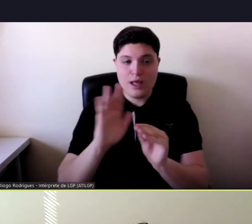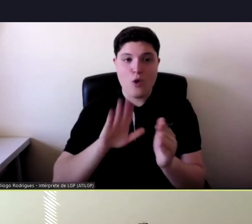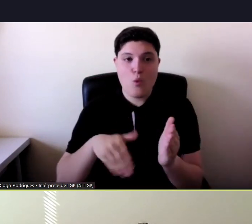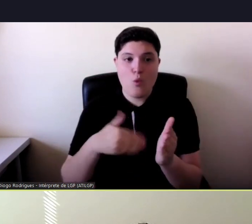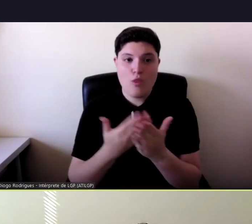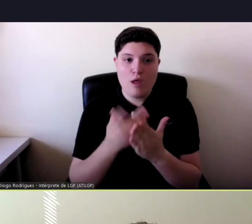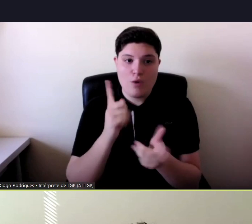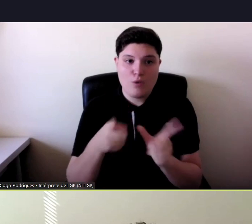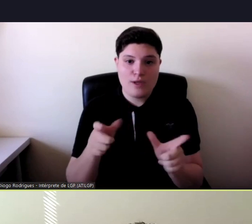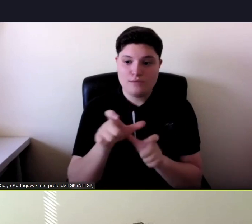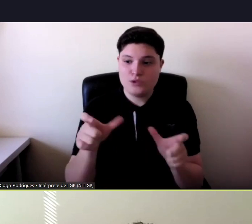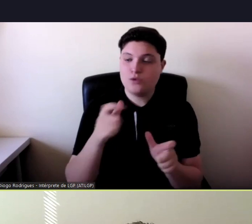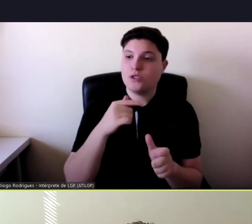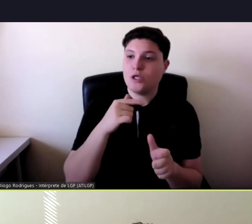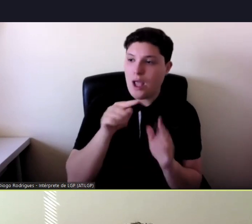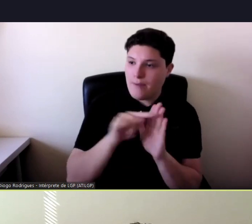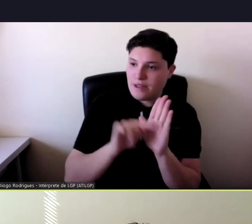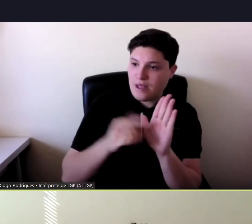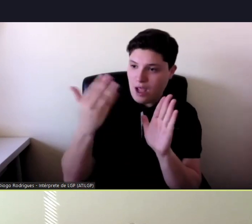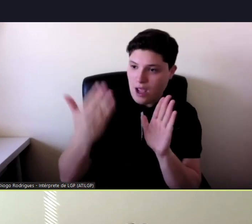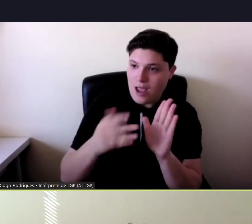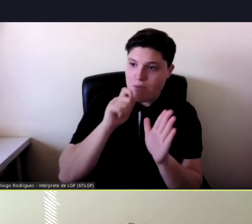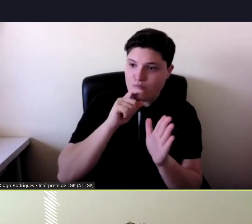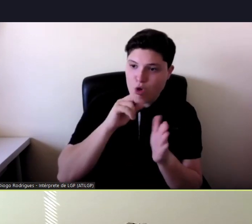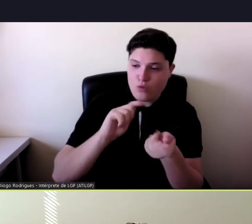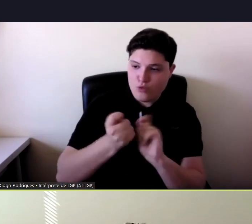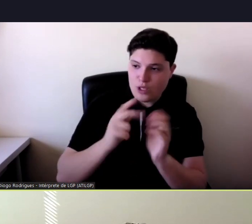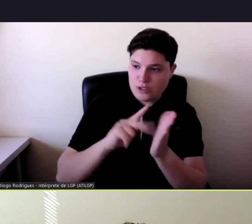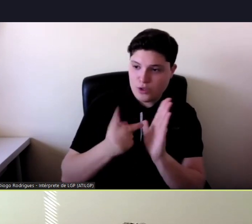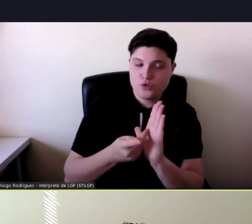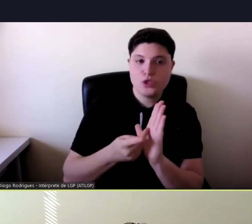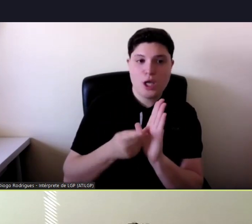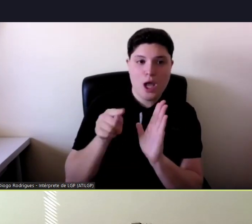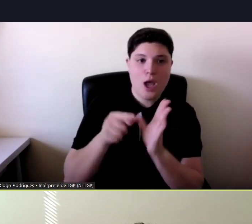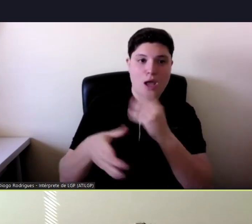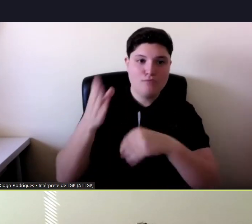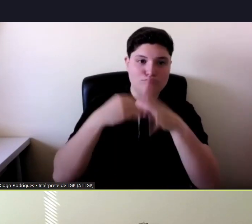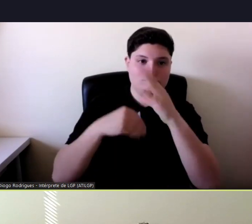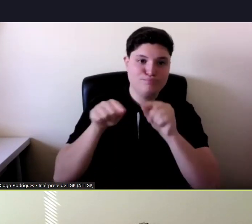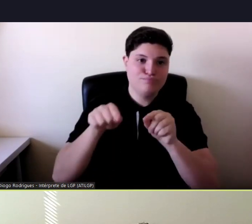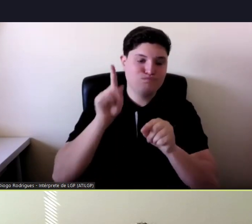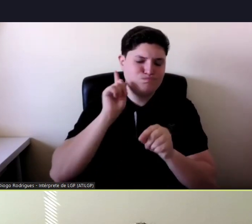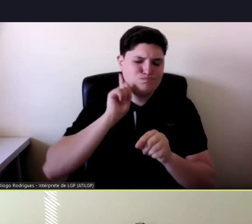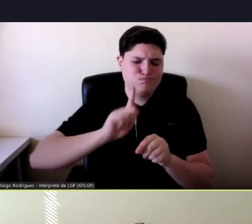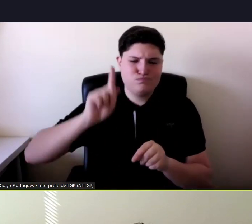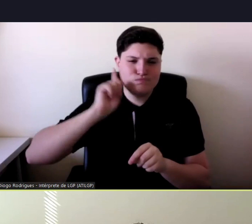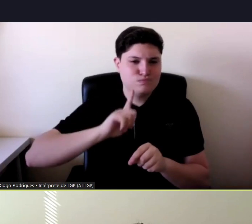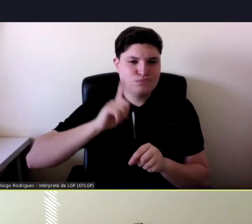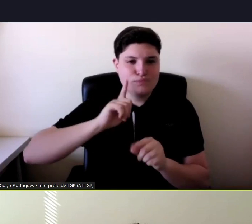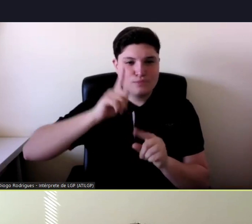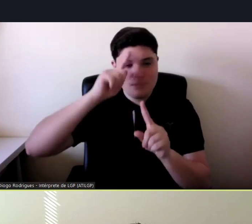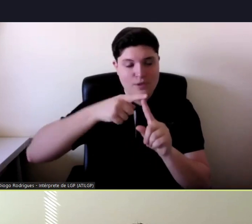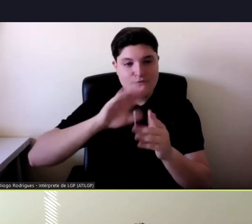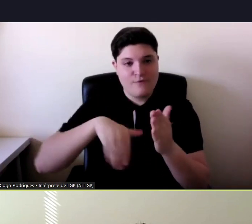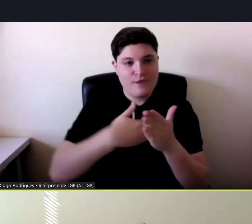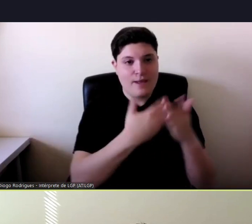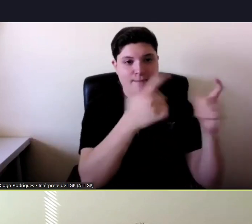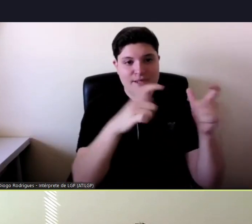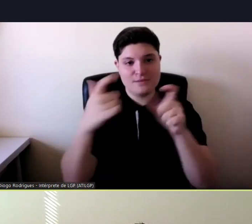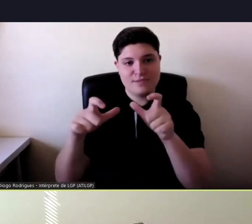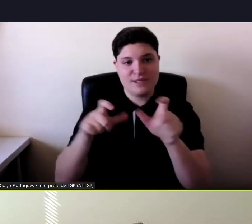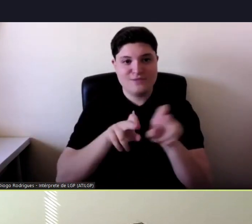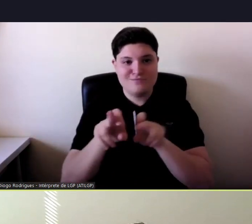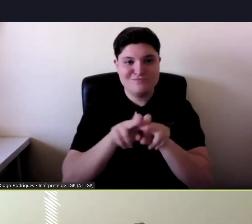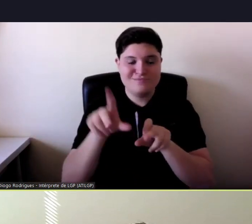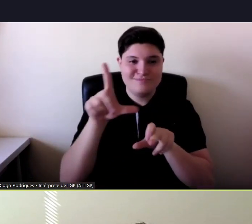às soluções que foram implementadas, e isto é um contributo muito importante para a competitividade.